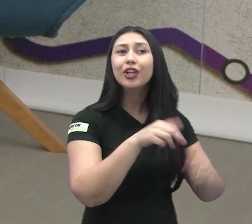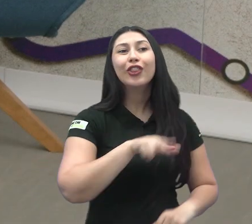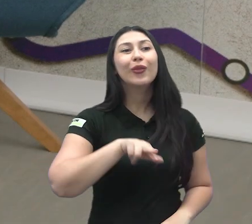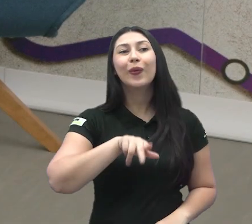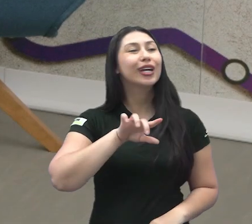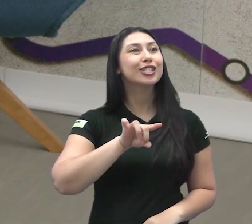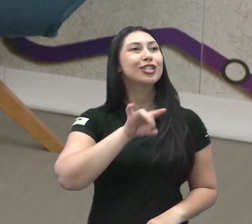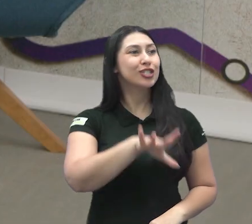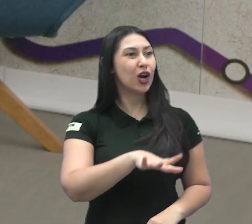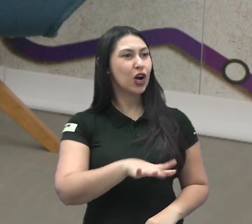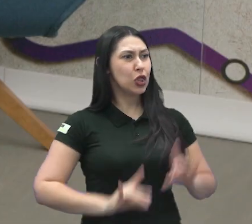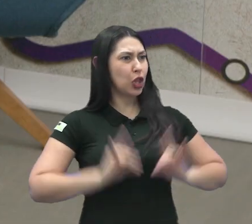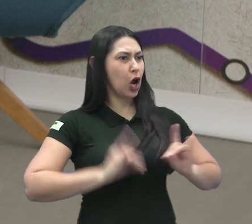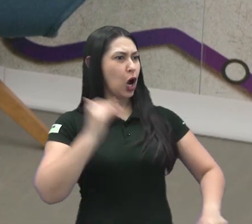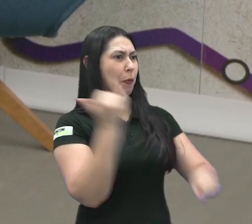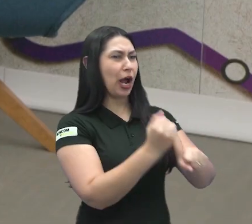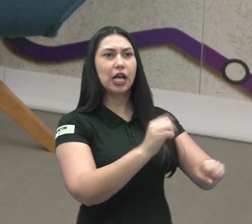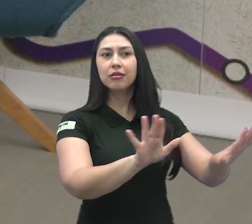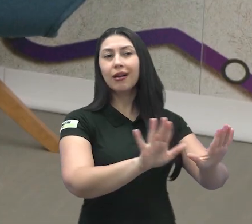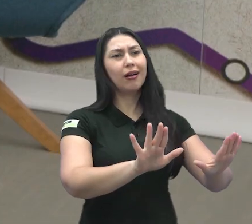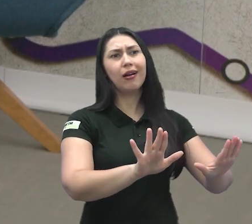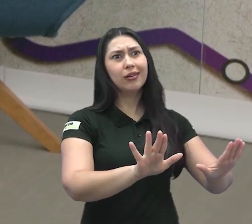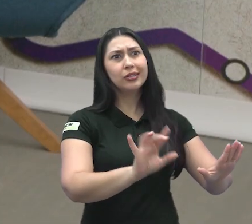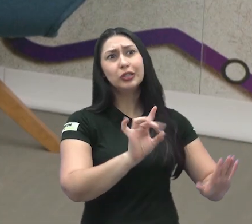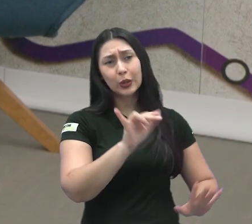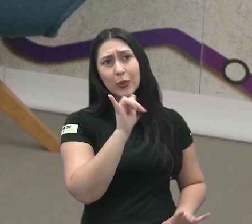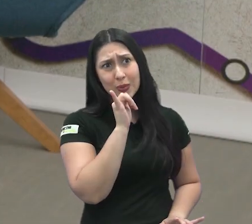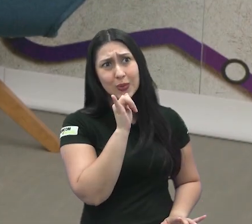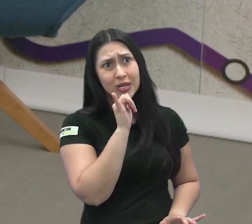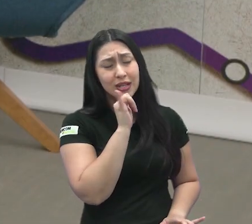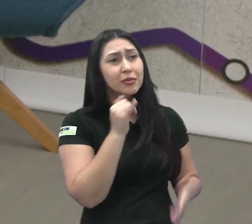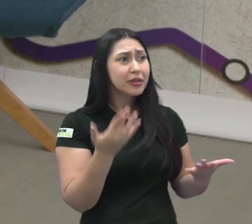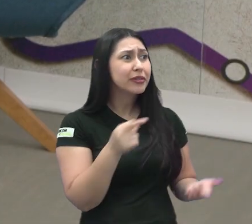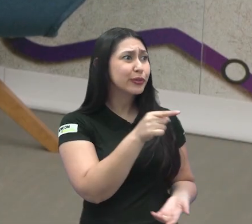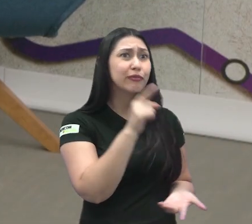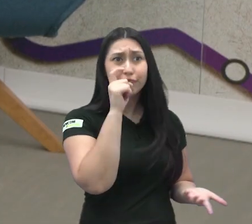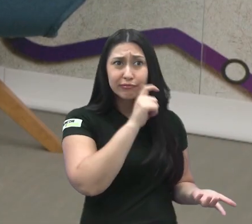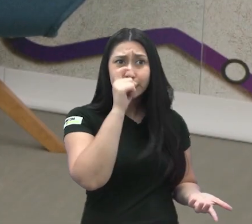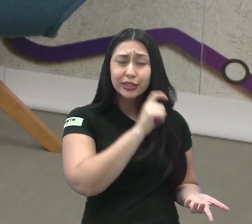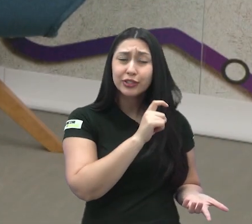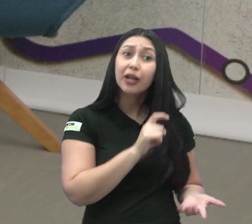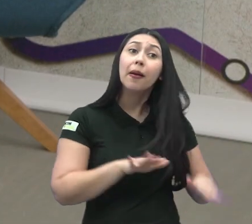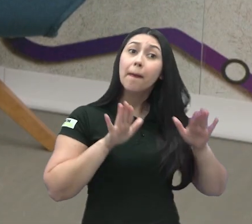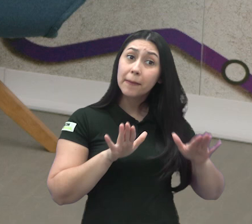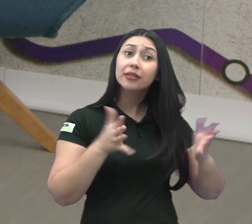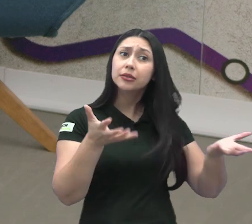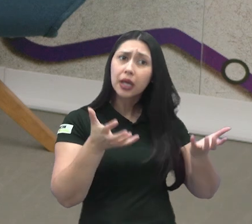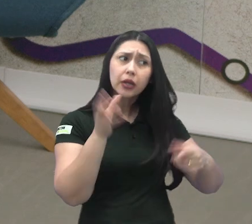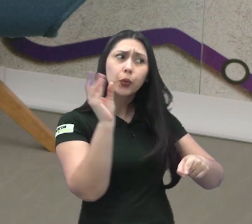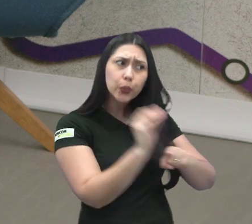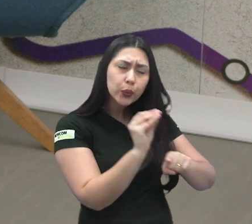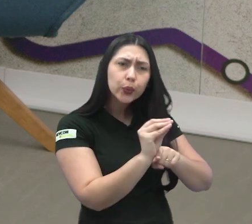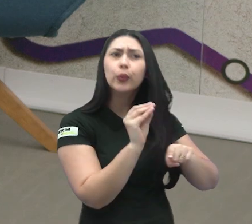simplesmente ir colocando hormônio para o frango crescer rápido. Jamais. É só um exemplo, assim, de um mito que é muito conhecido. Mas vocês estão ali exatamente para isso,